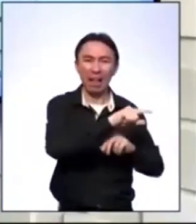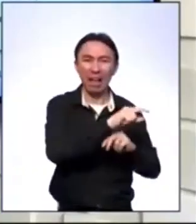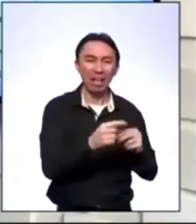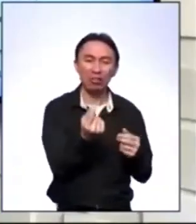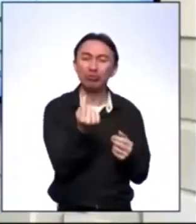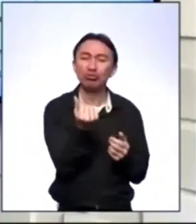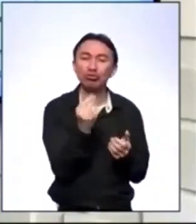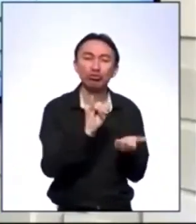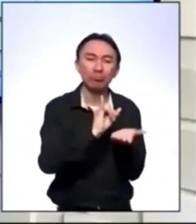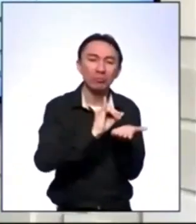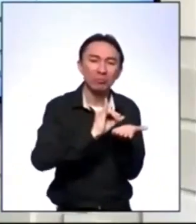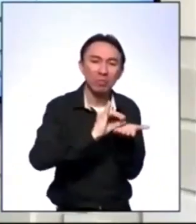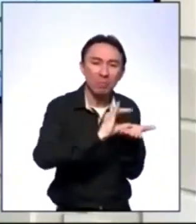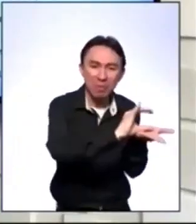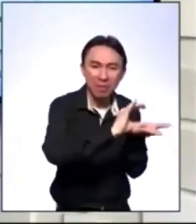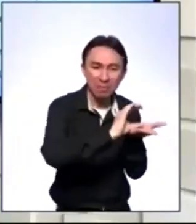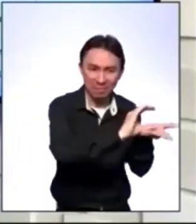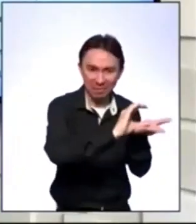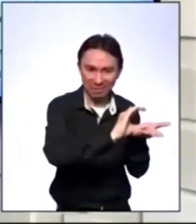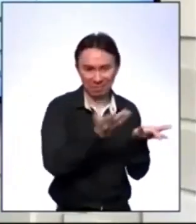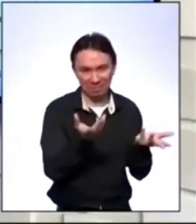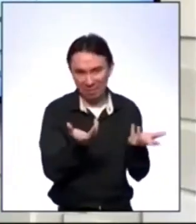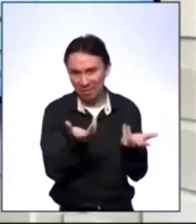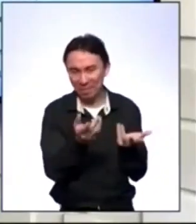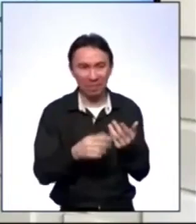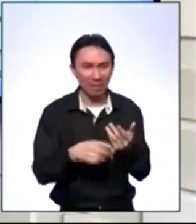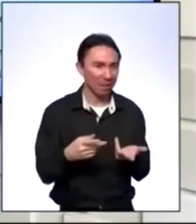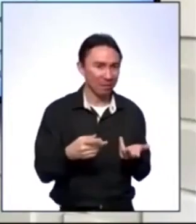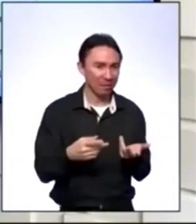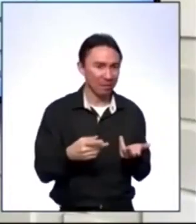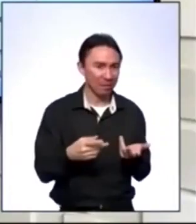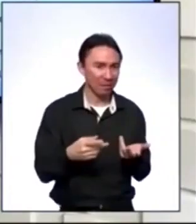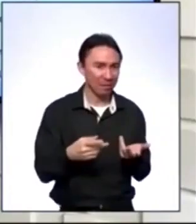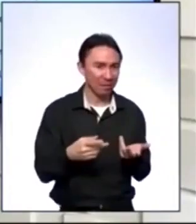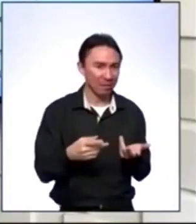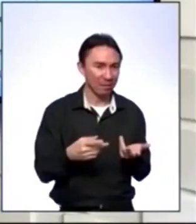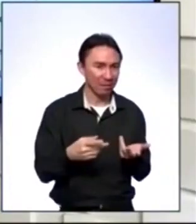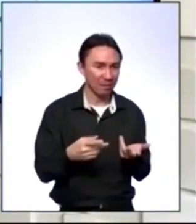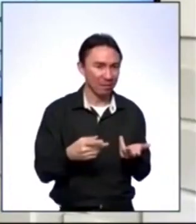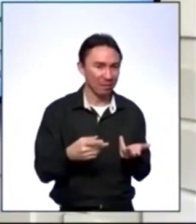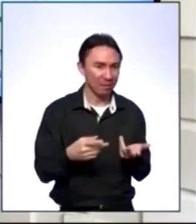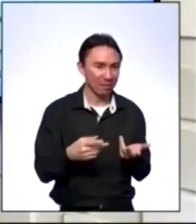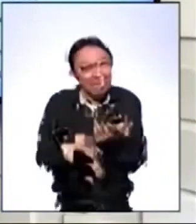um patrimônio pessoal, ou quando muito, familiar, tá?